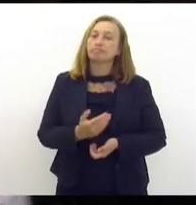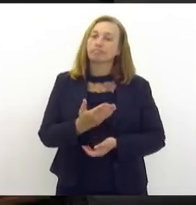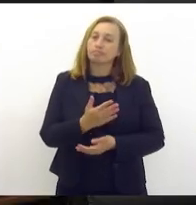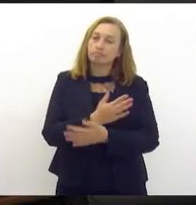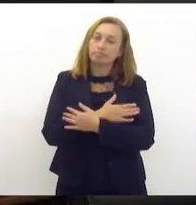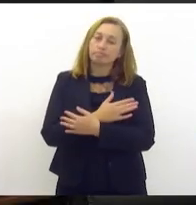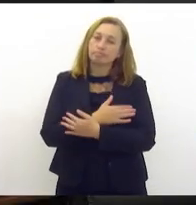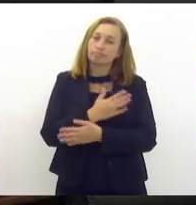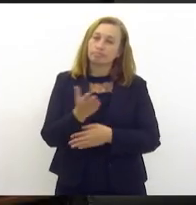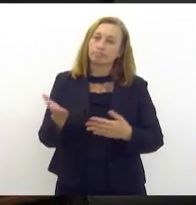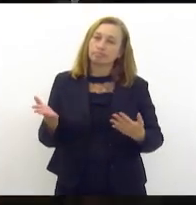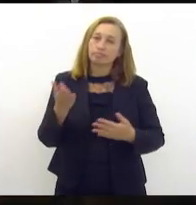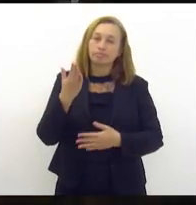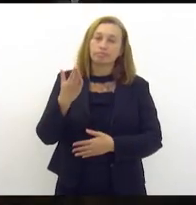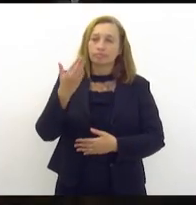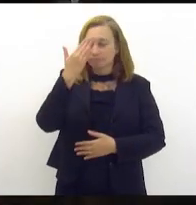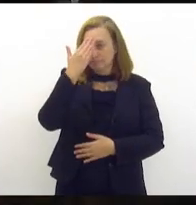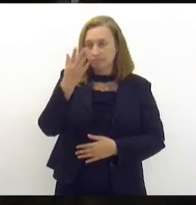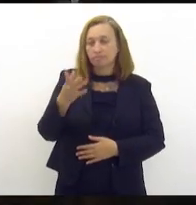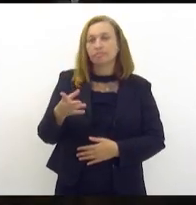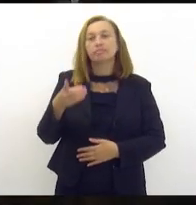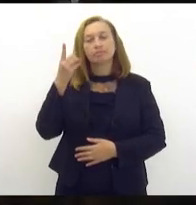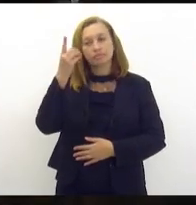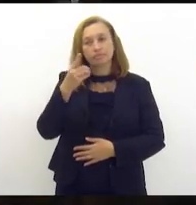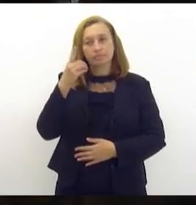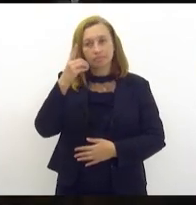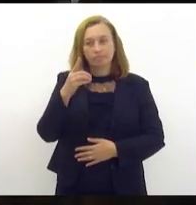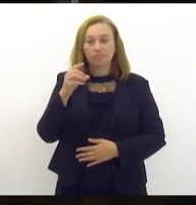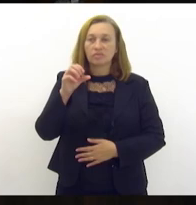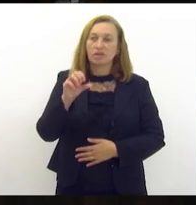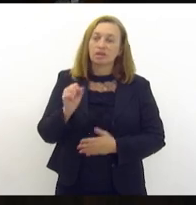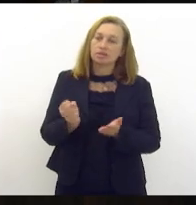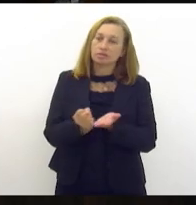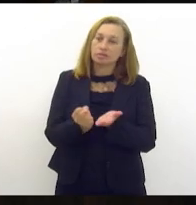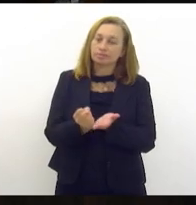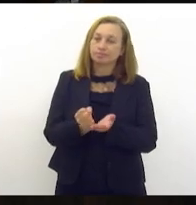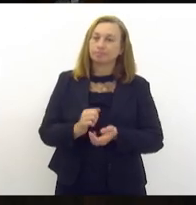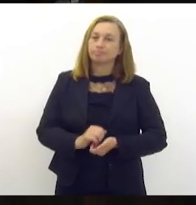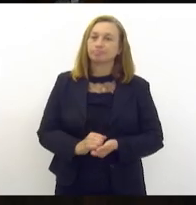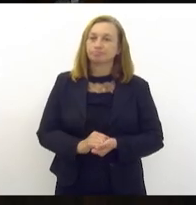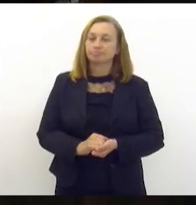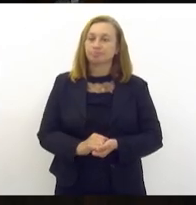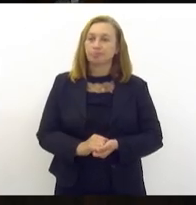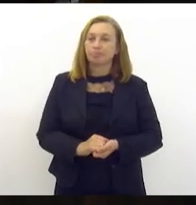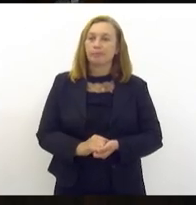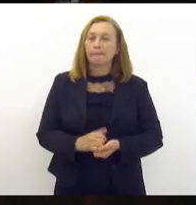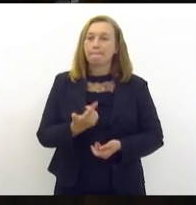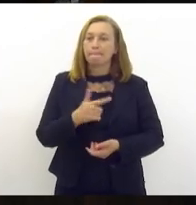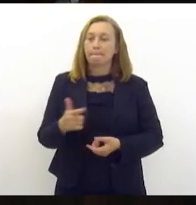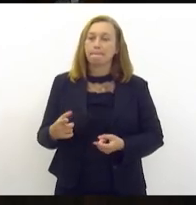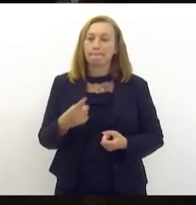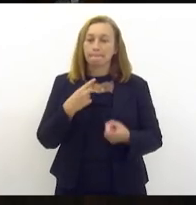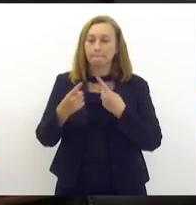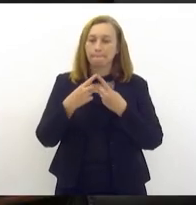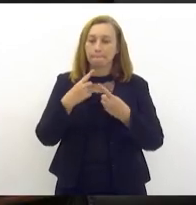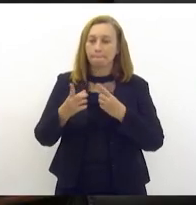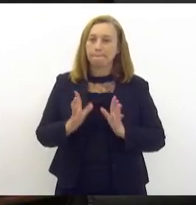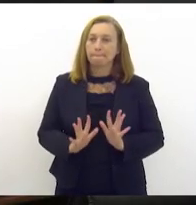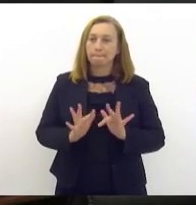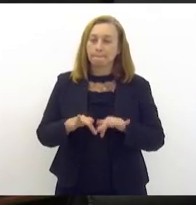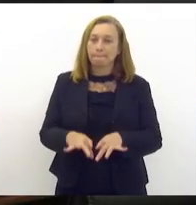todos. Obrigado, meu nobre deputado Samuel Malafaia. Não havendo mais quem queira